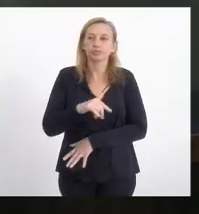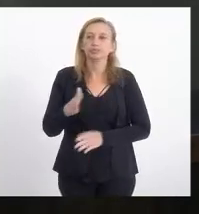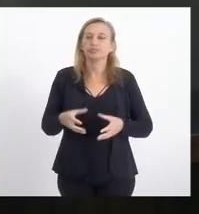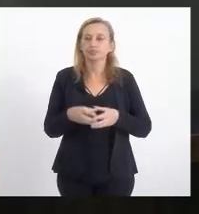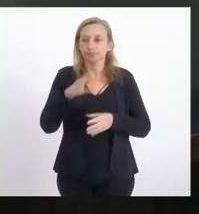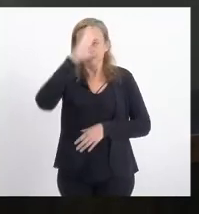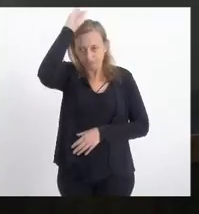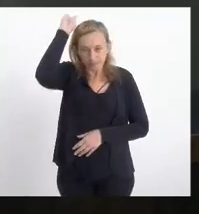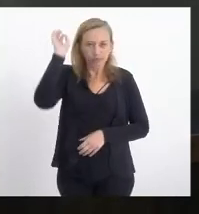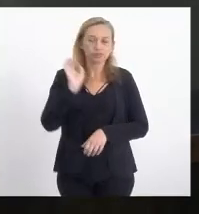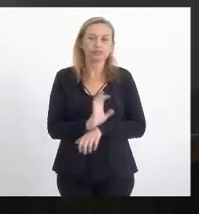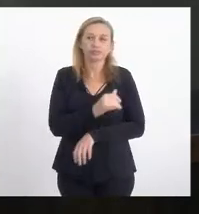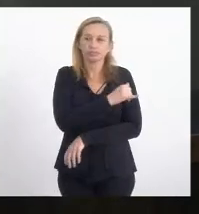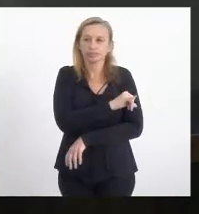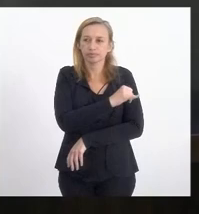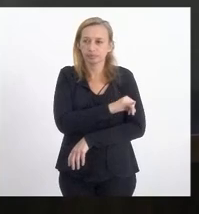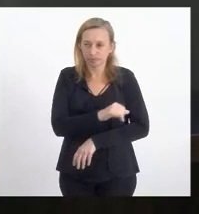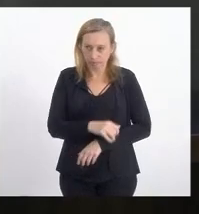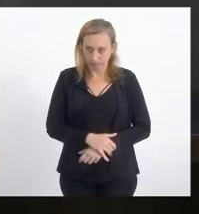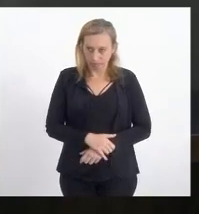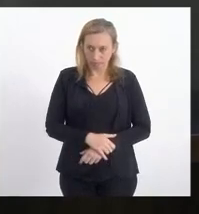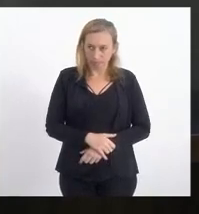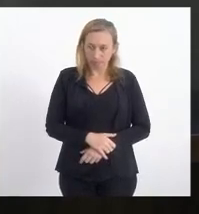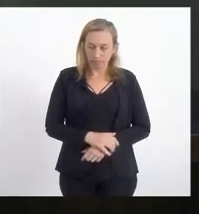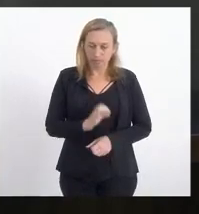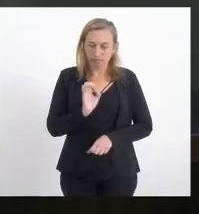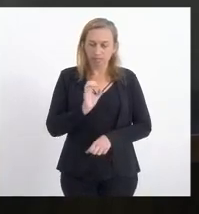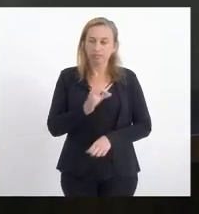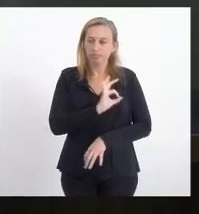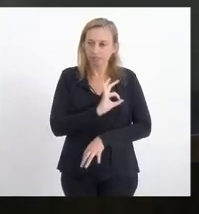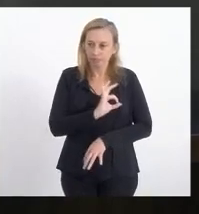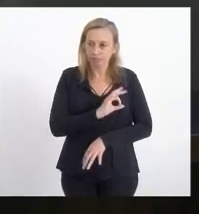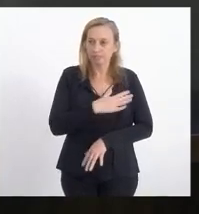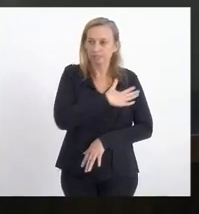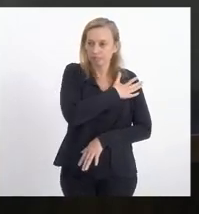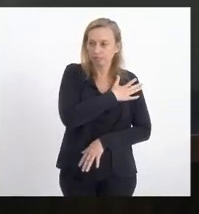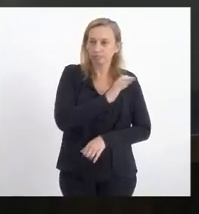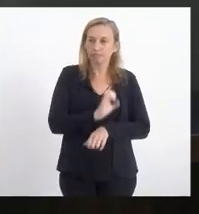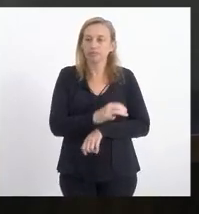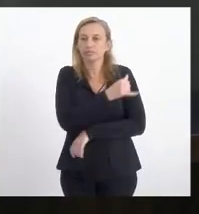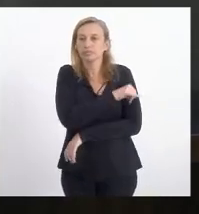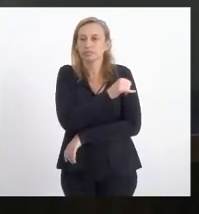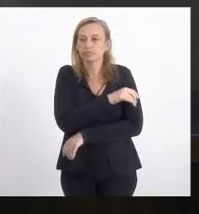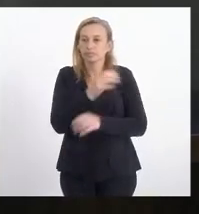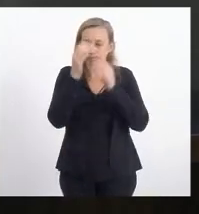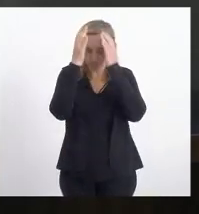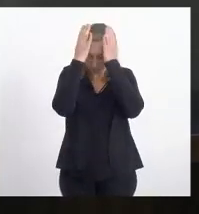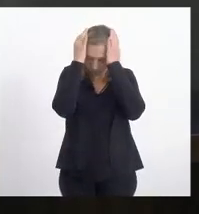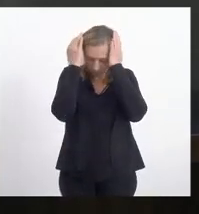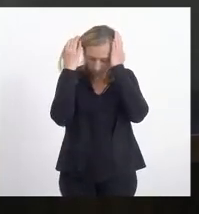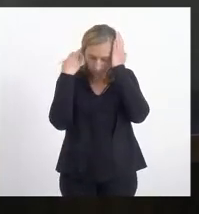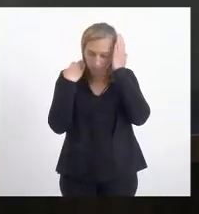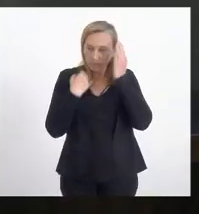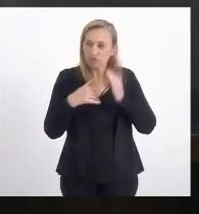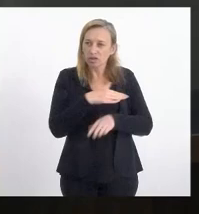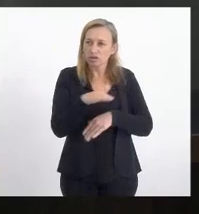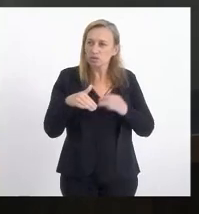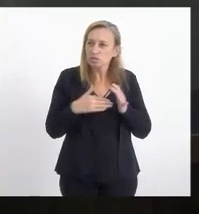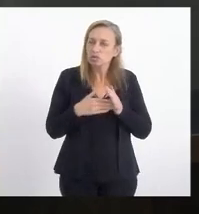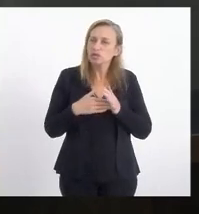do Corpo de Bombeiros Militar do Estado do Rio de Janeiro e da Polícia Militar do Estado do Rio de Janeiro assim como a todos representações